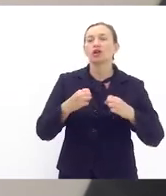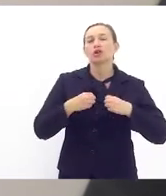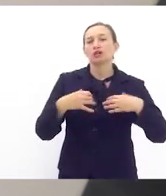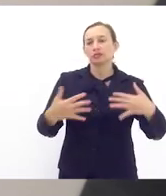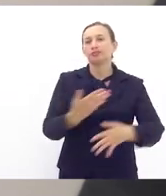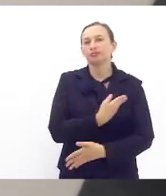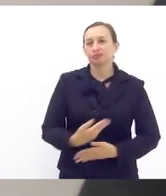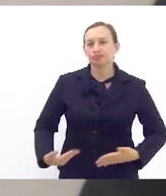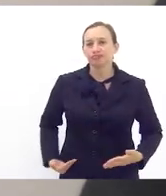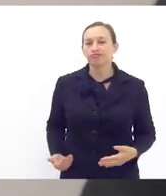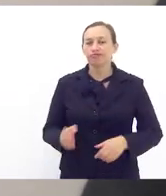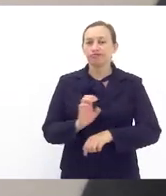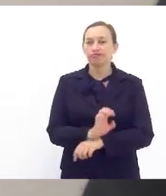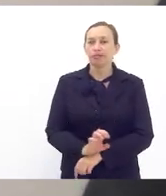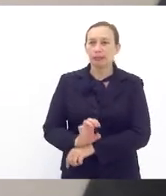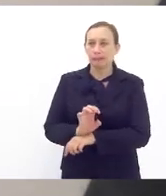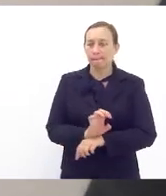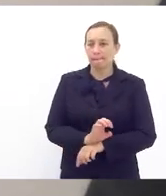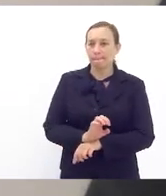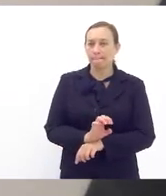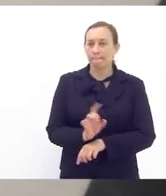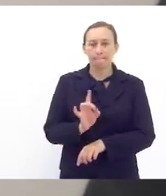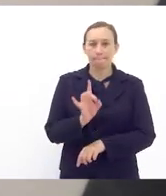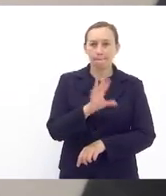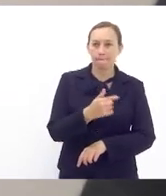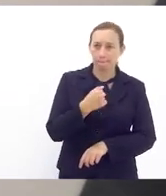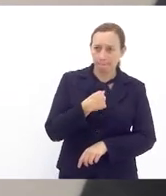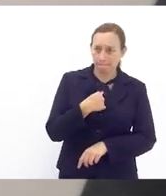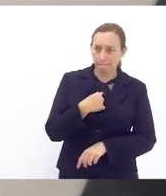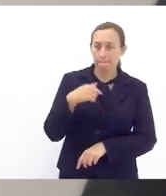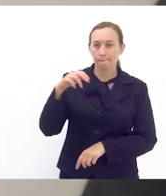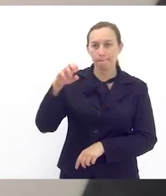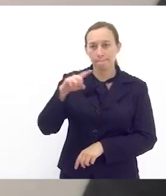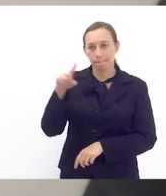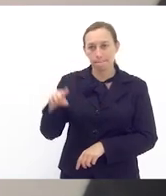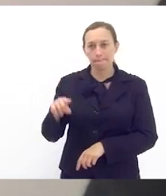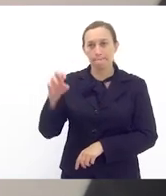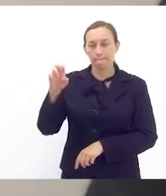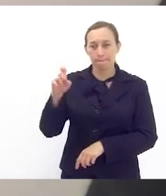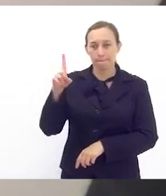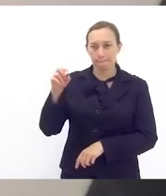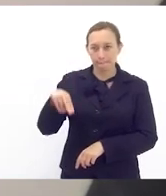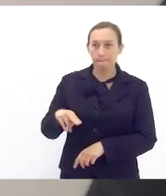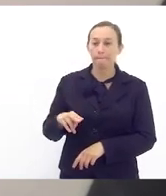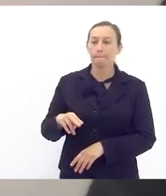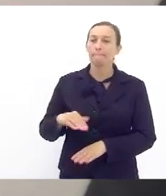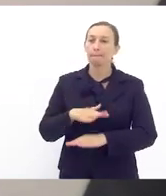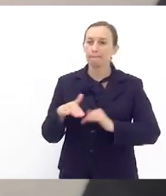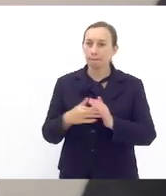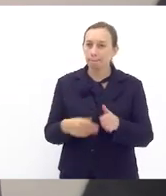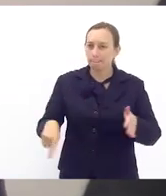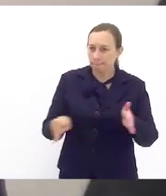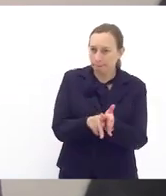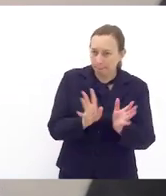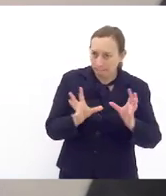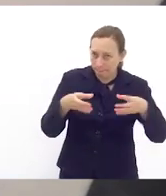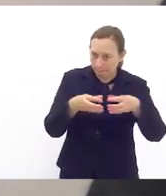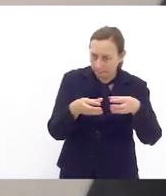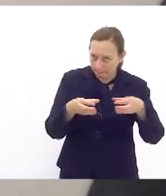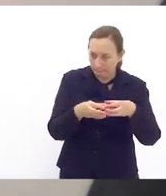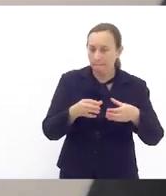públicas por esse estado não só eu ezei não mas os membros da CPI e nós tivemos uma